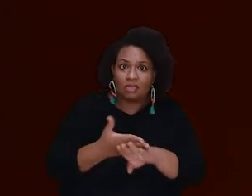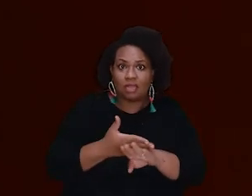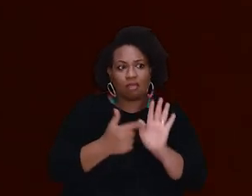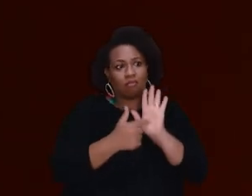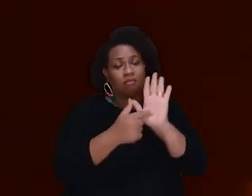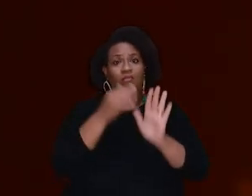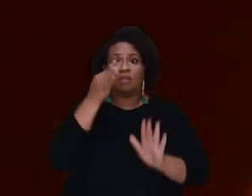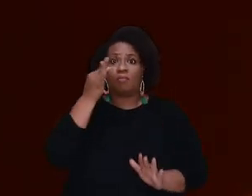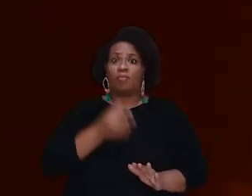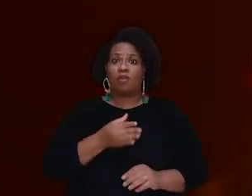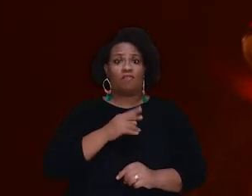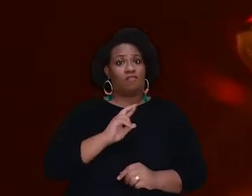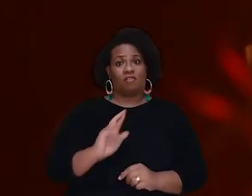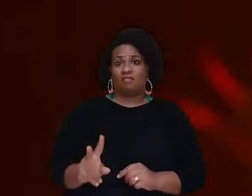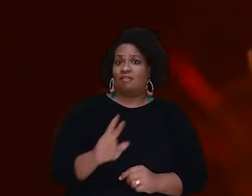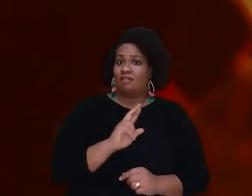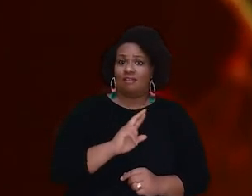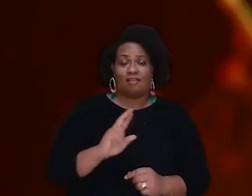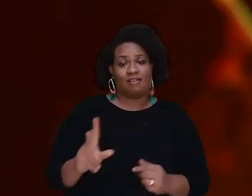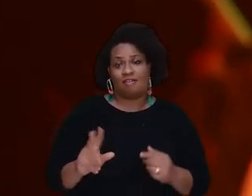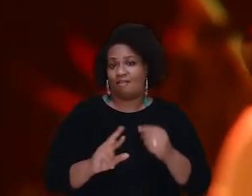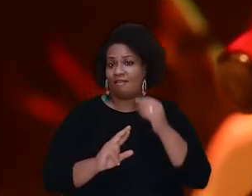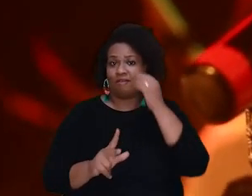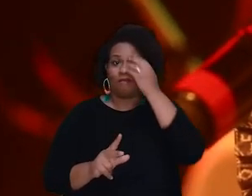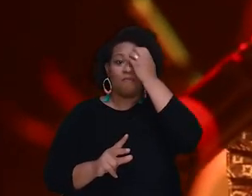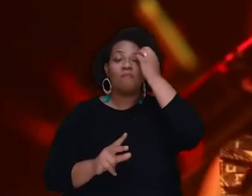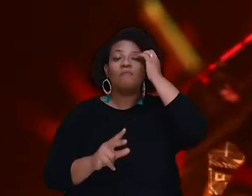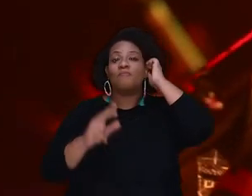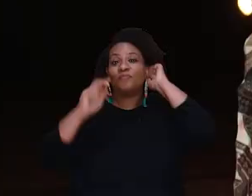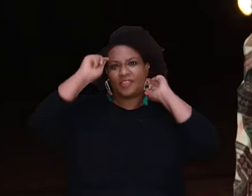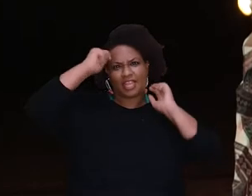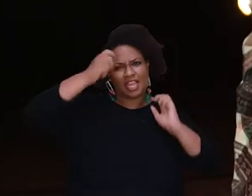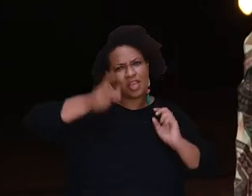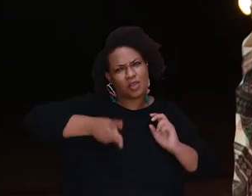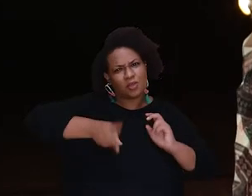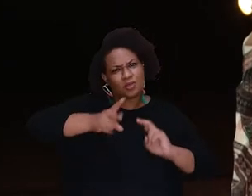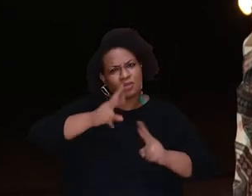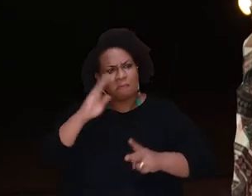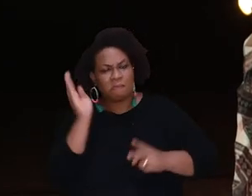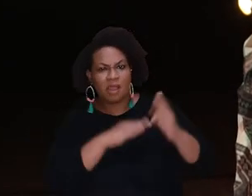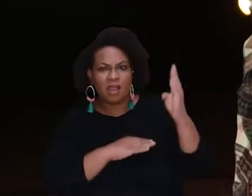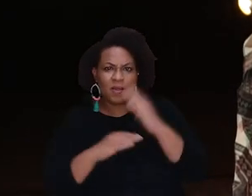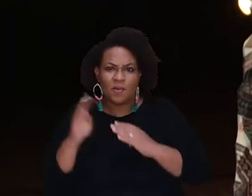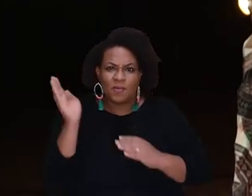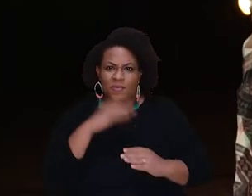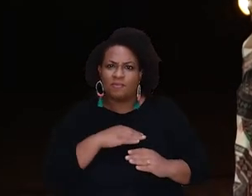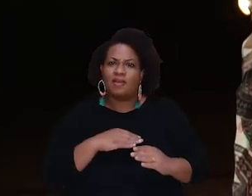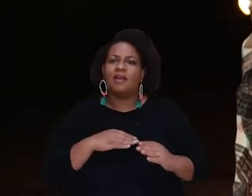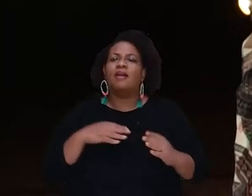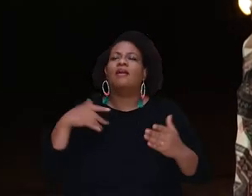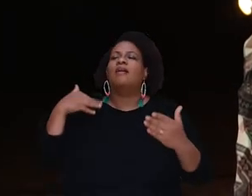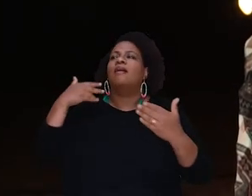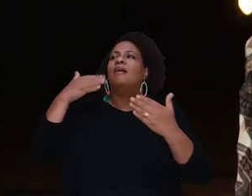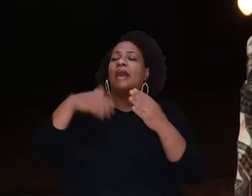Ah, até meu bem provar que não, que não. Negro sempre é vilão.